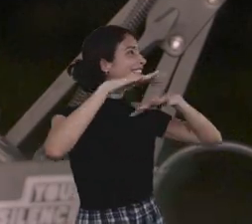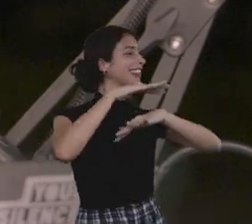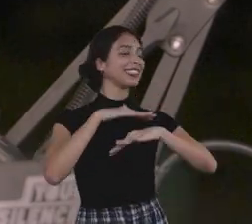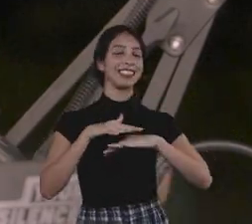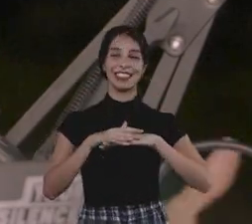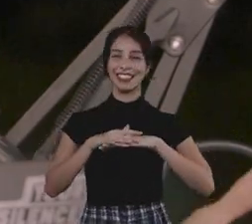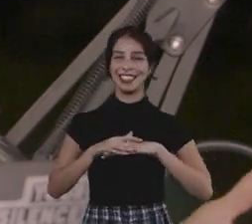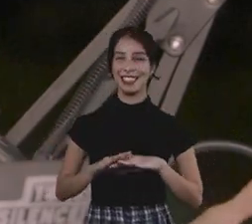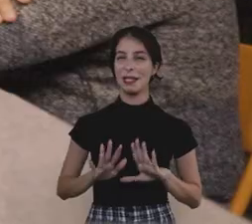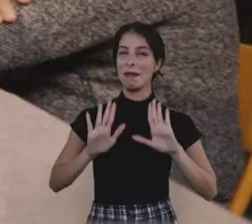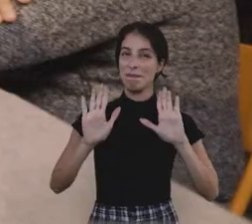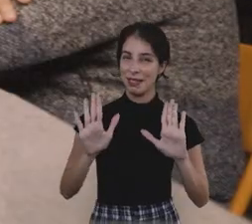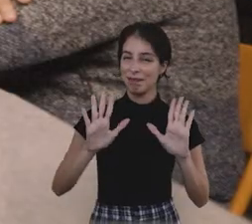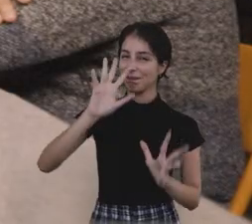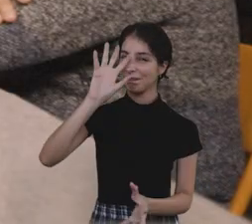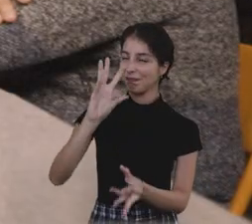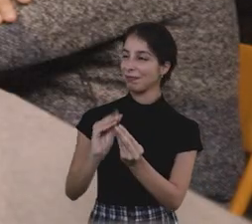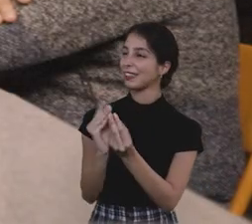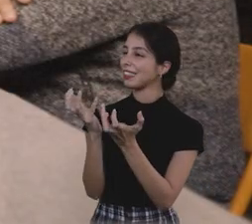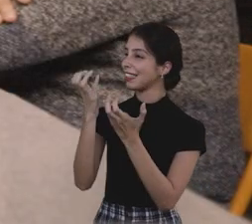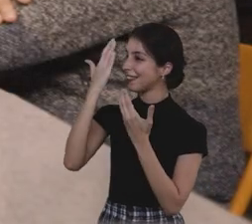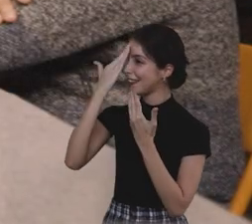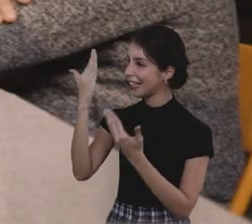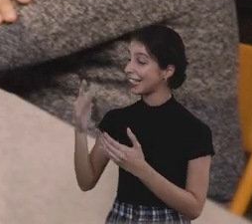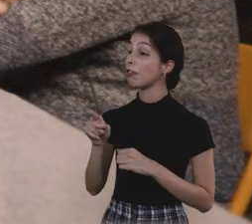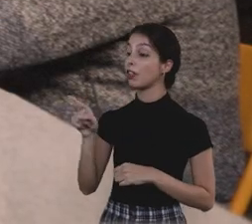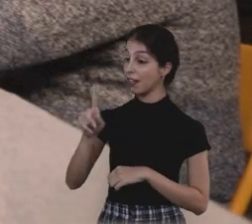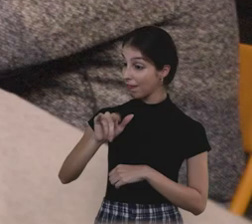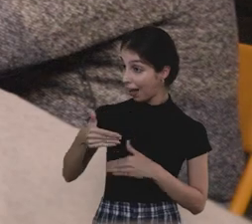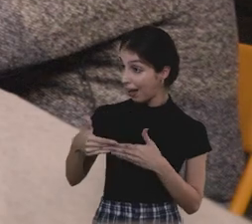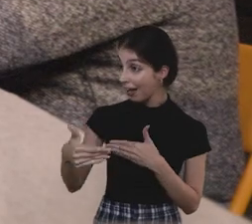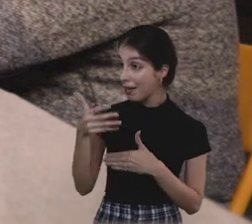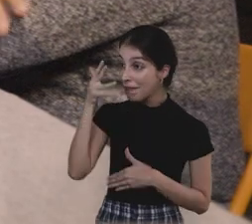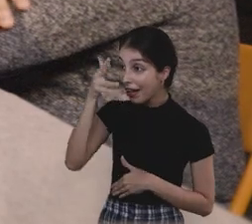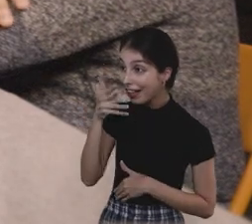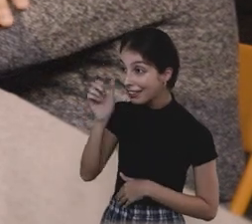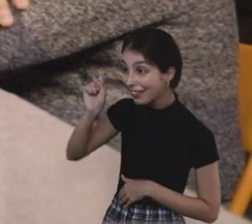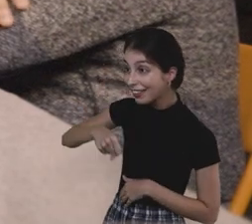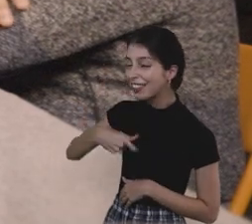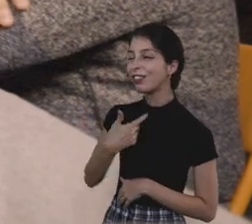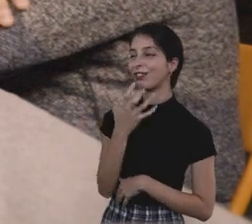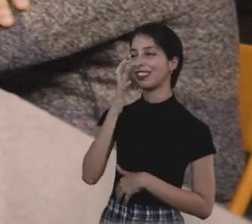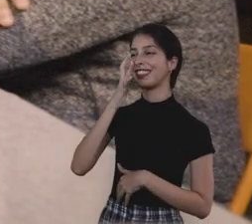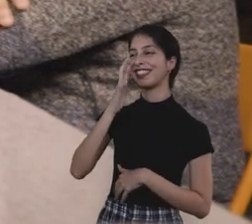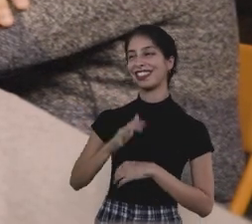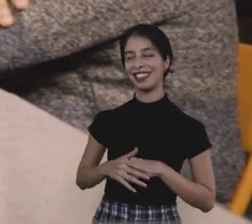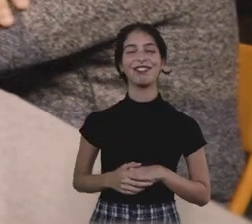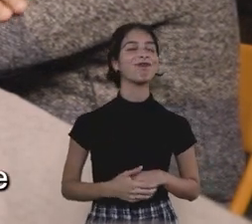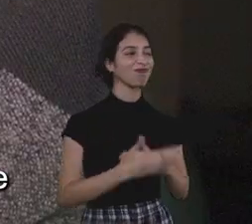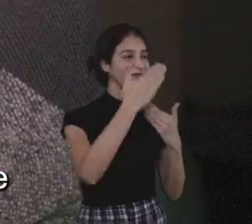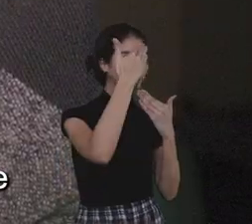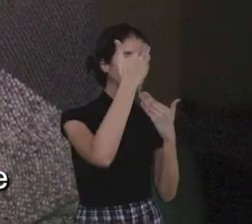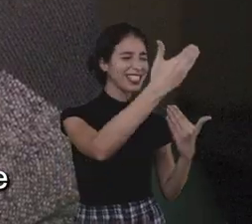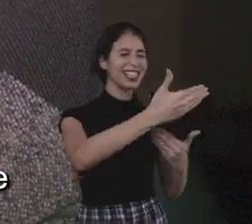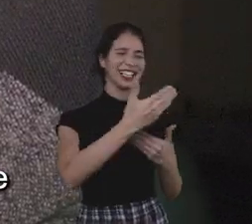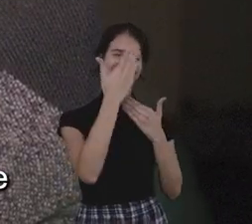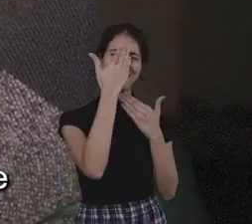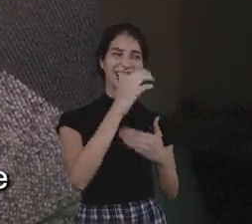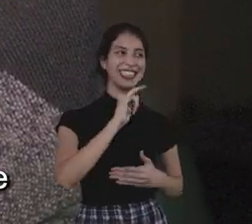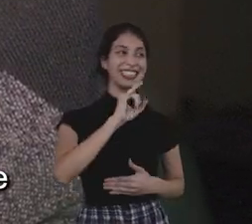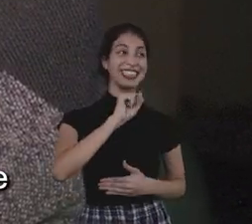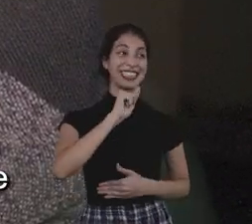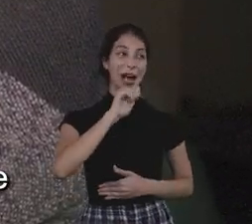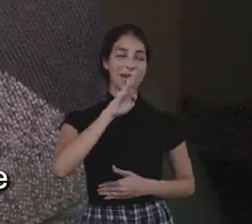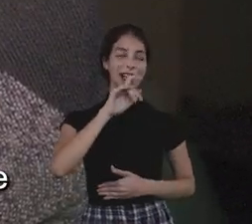gente bem quero agradecer a gente vai assistir sua palestra muit Obrigado sim e a gente se vê por aí muito obrigado